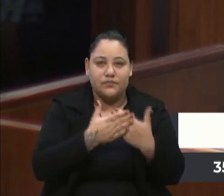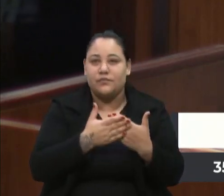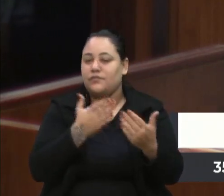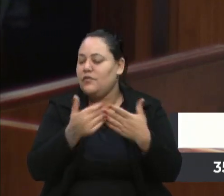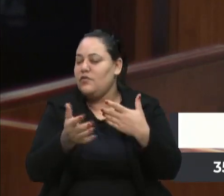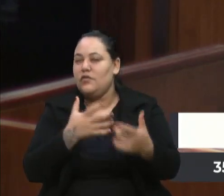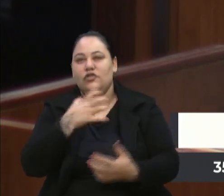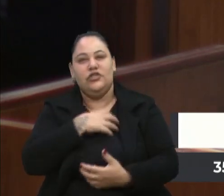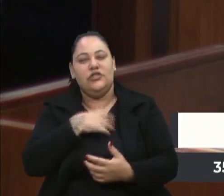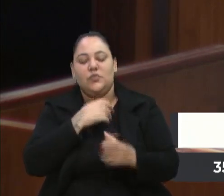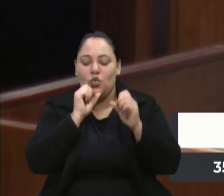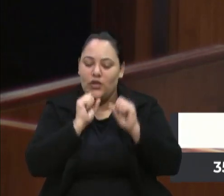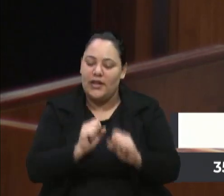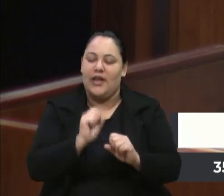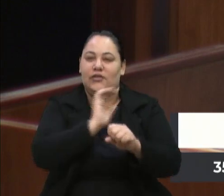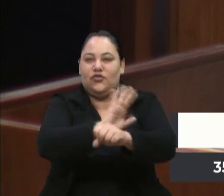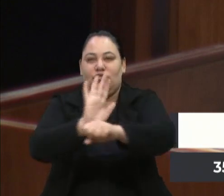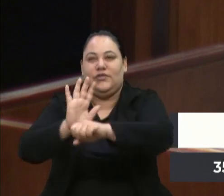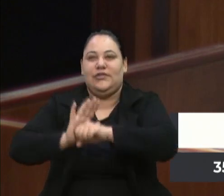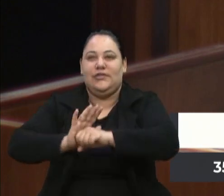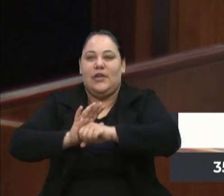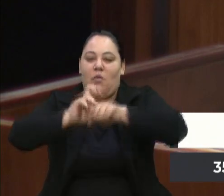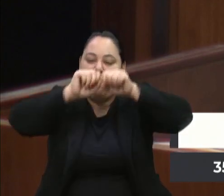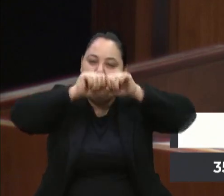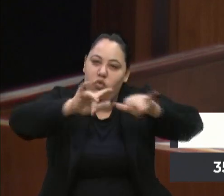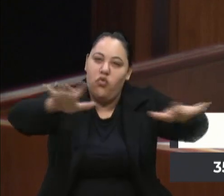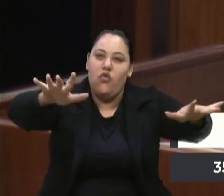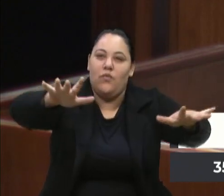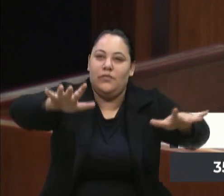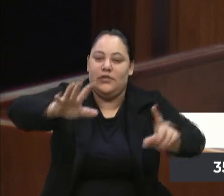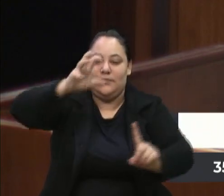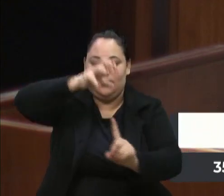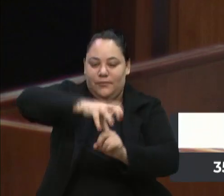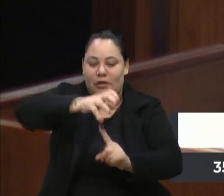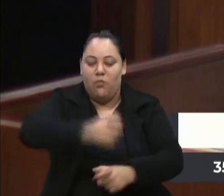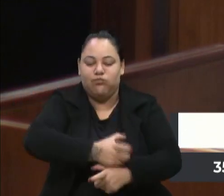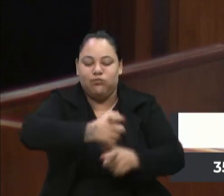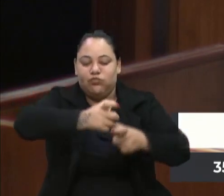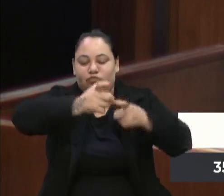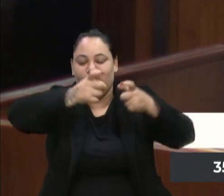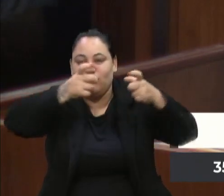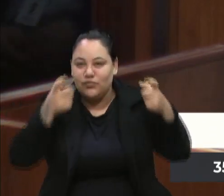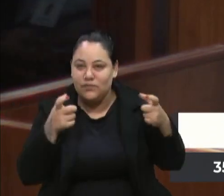possam nos ajudar para que a gente torne a nossa feira cada vez maior, né?